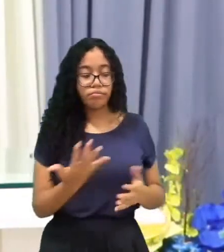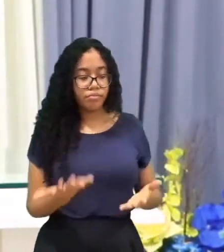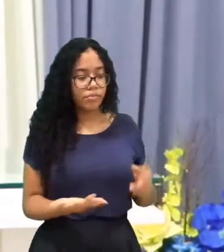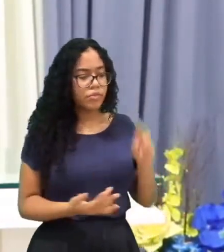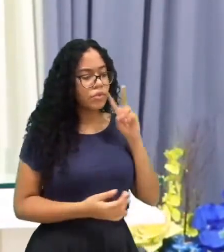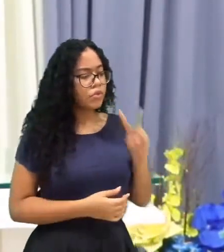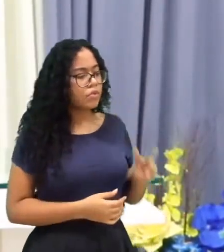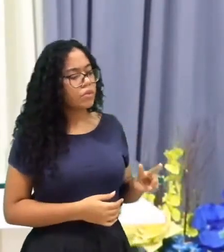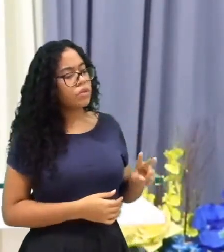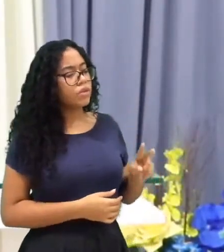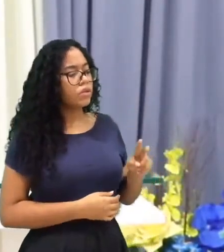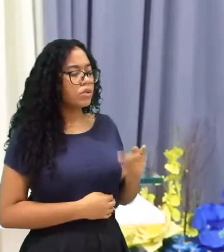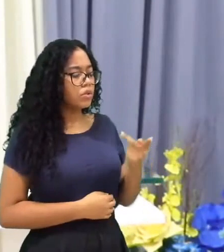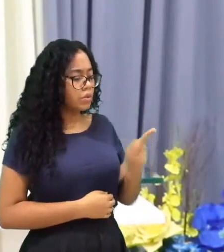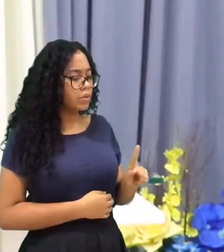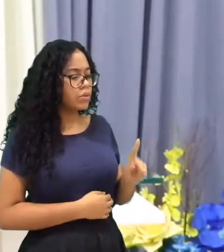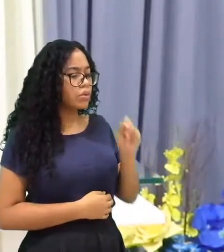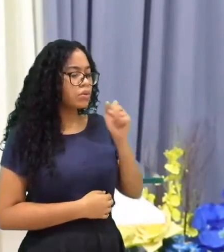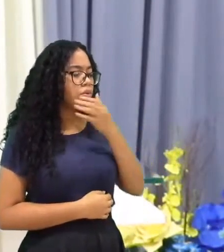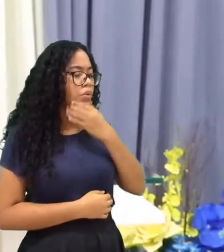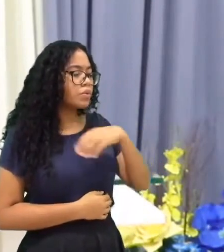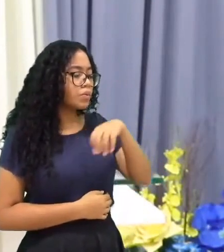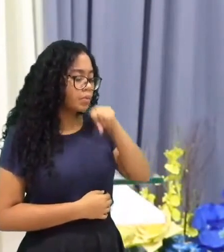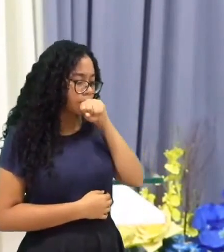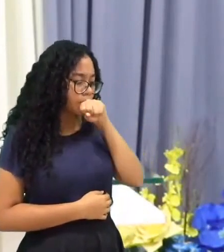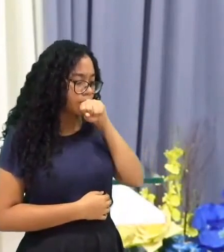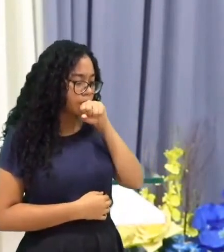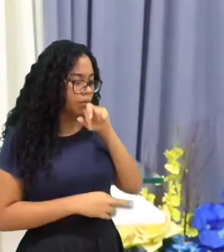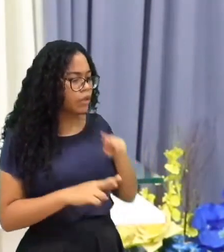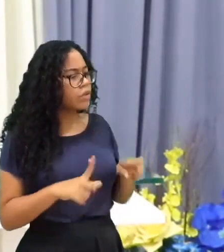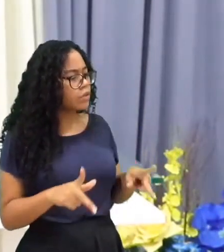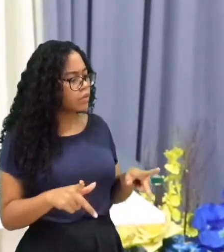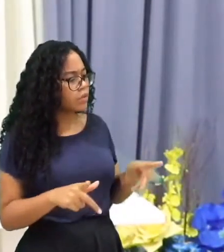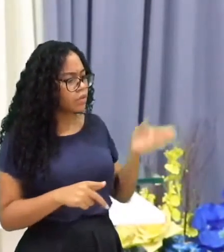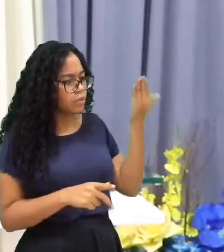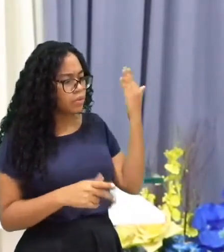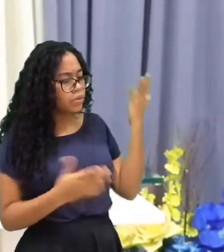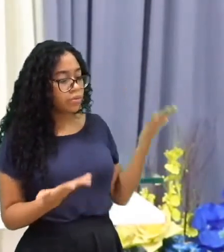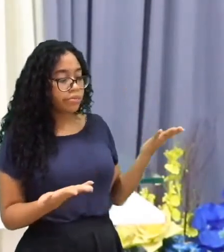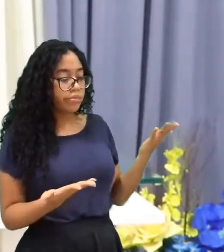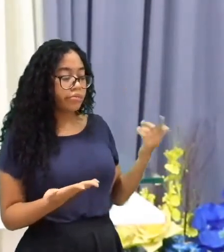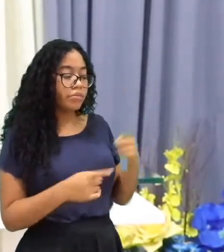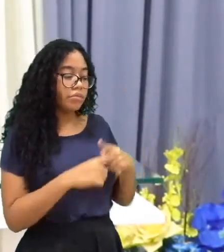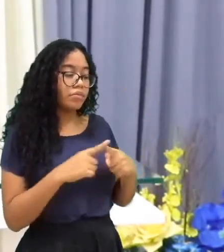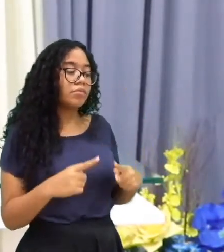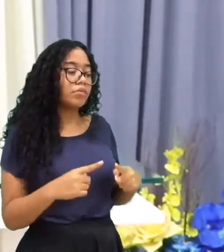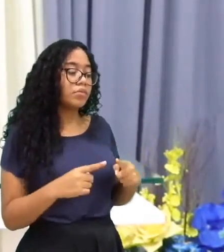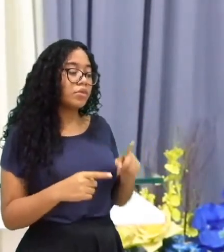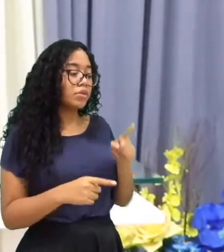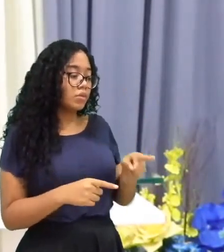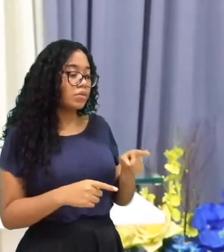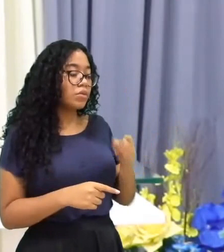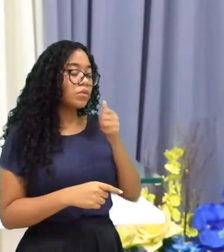pai para comigo não é como anteriormente, porém o Deus de meu pai esteve comigo.